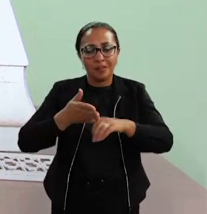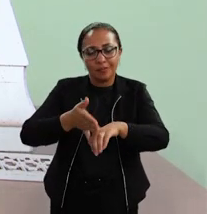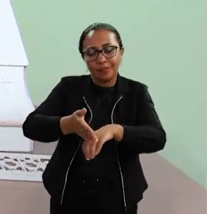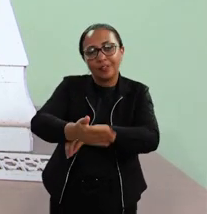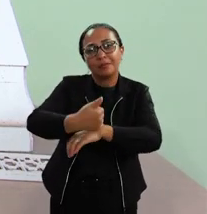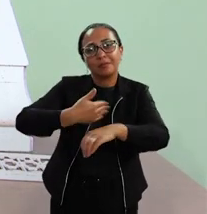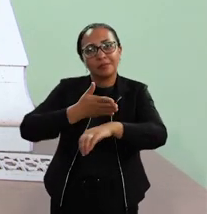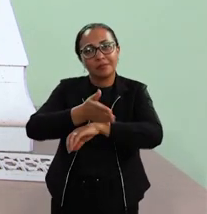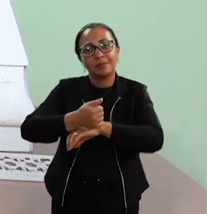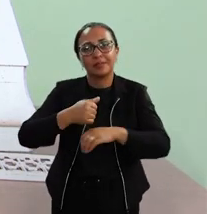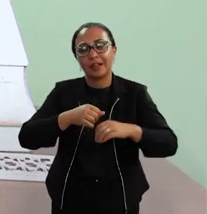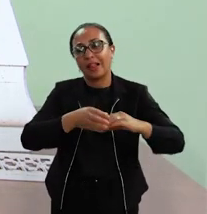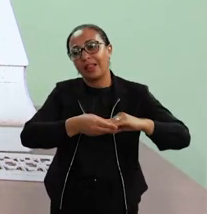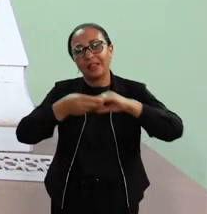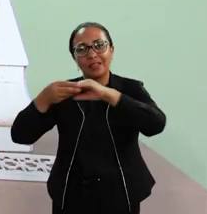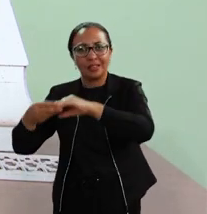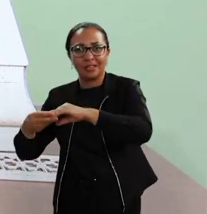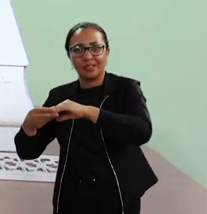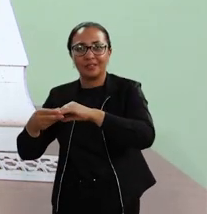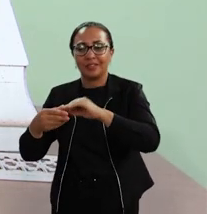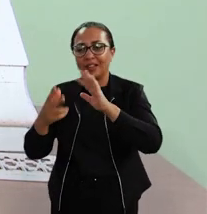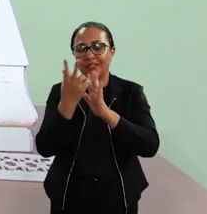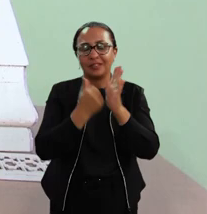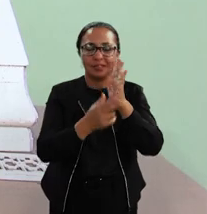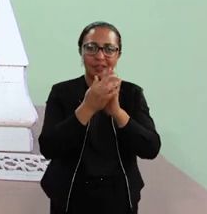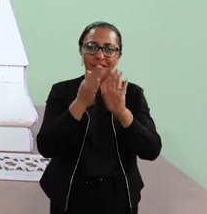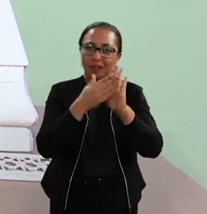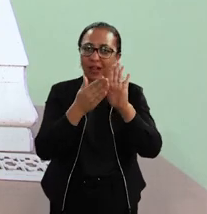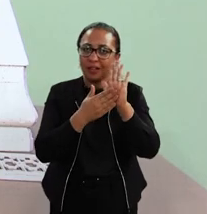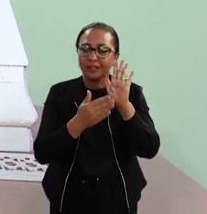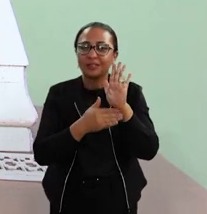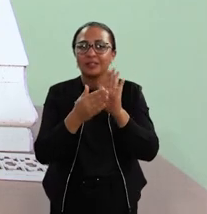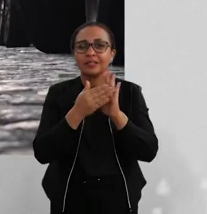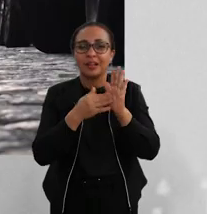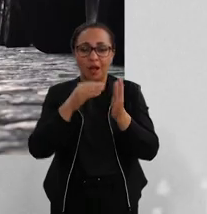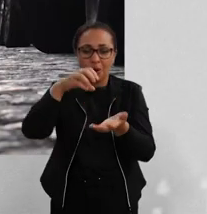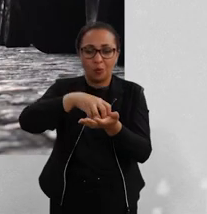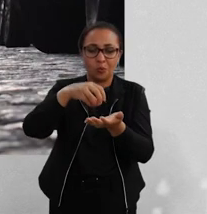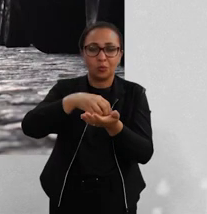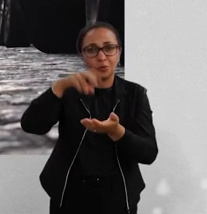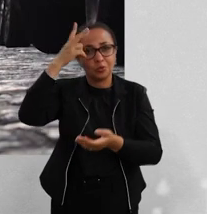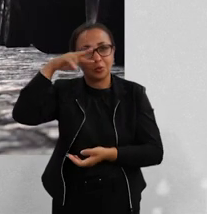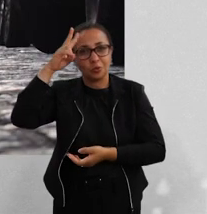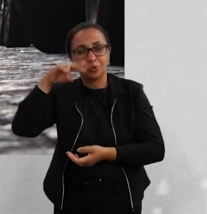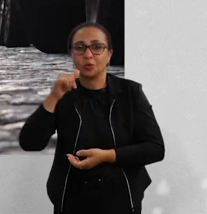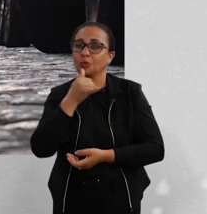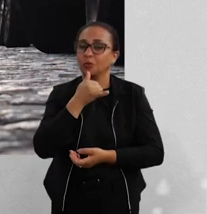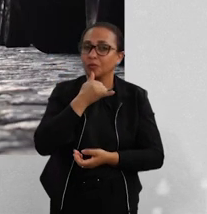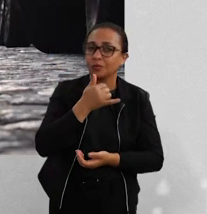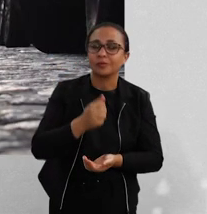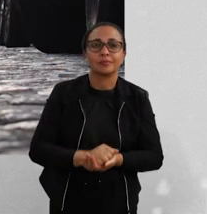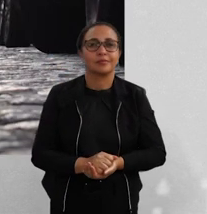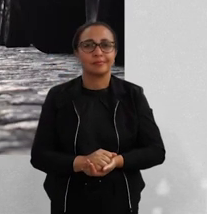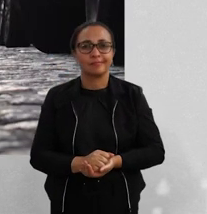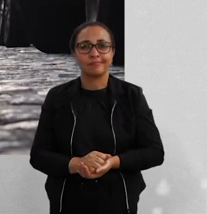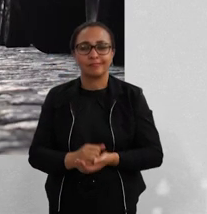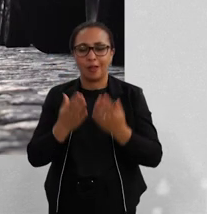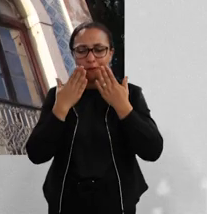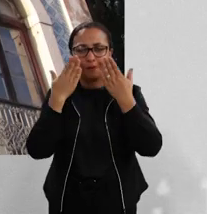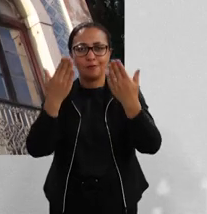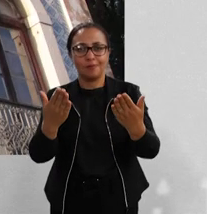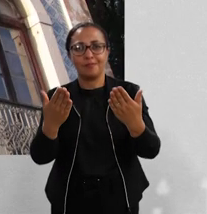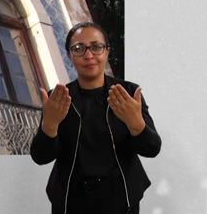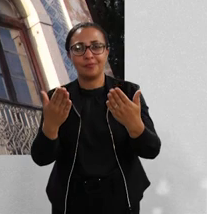de viabilizar, levar esses gráficos táteis ao centro histórico, por exemplo,